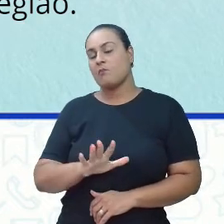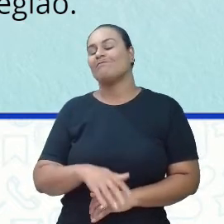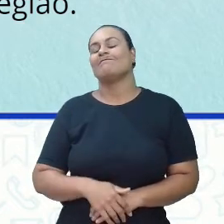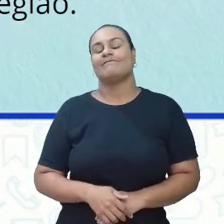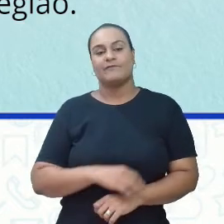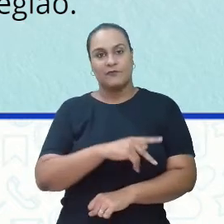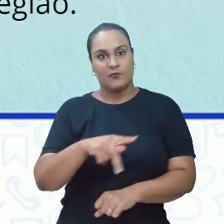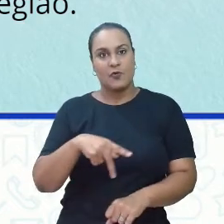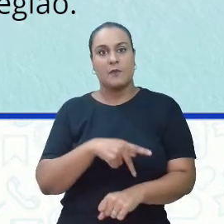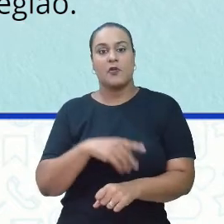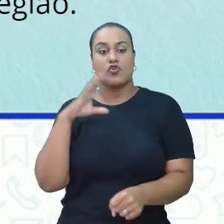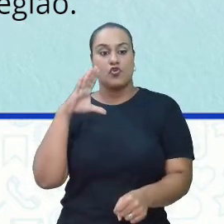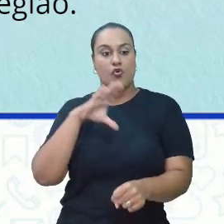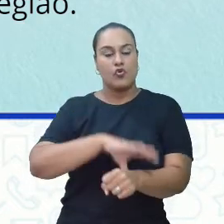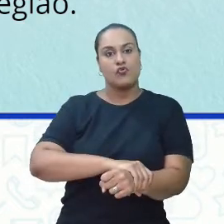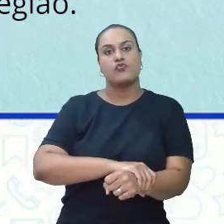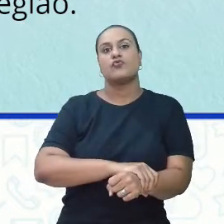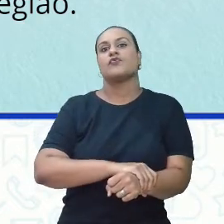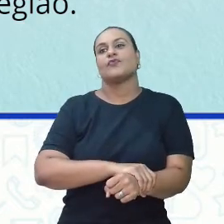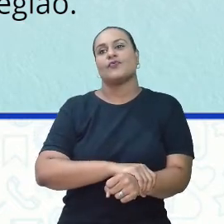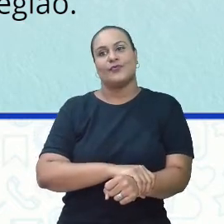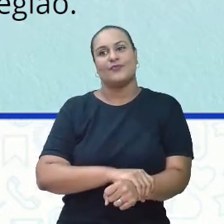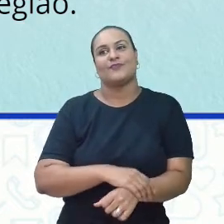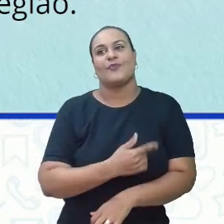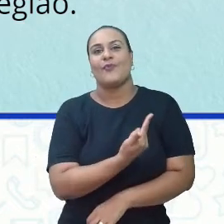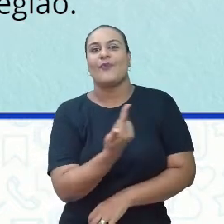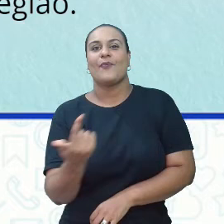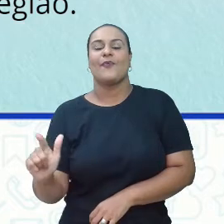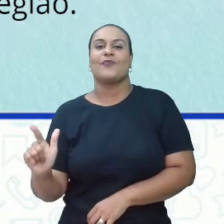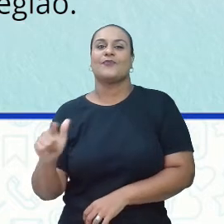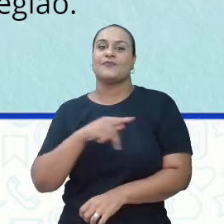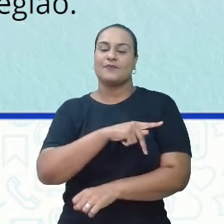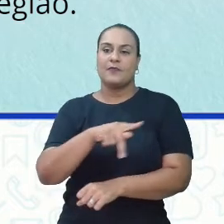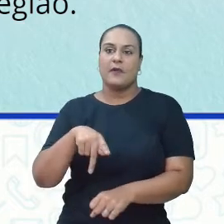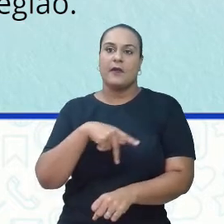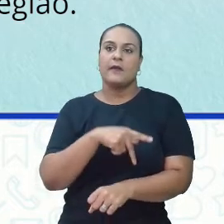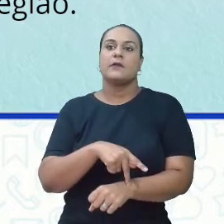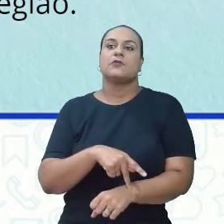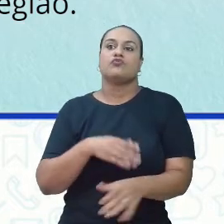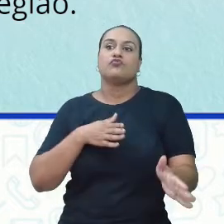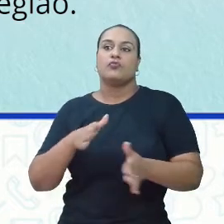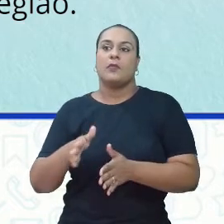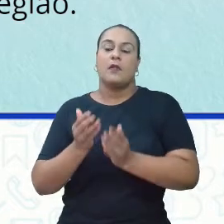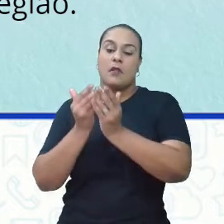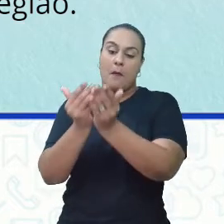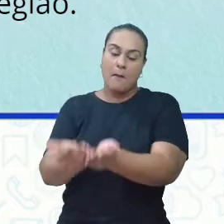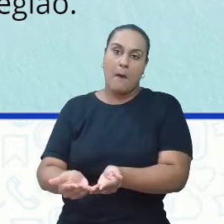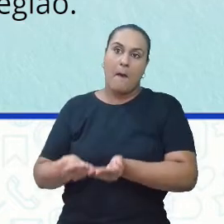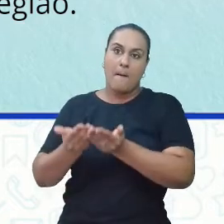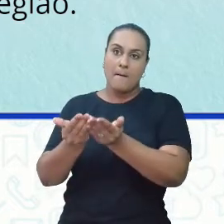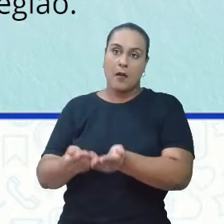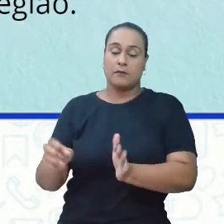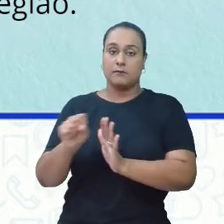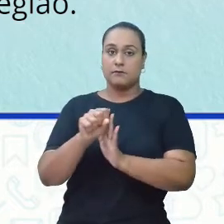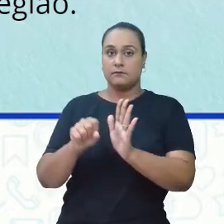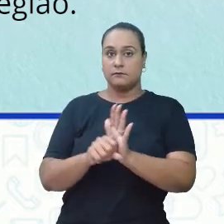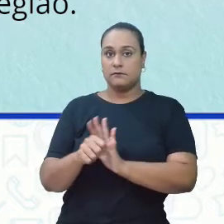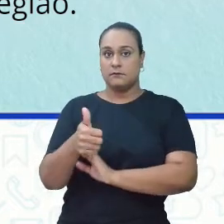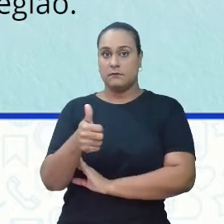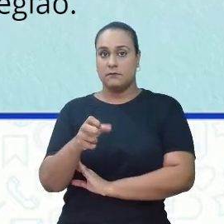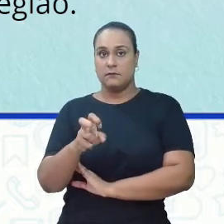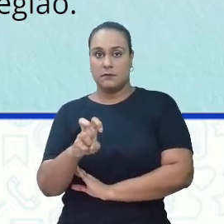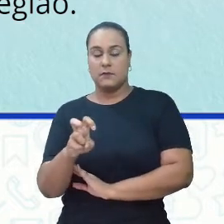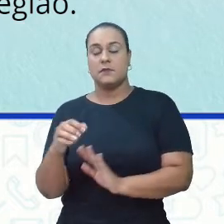mais colonizou outros países no período das grandes navegações, no século XV e XVI. Foram ao